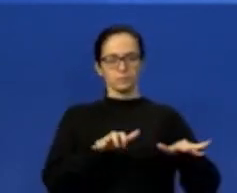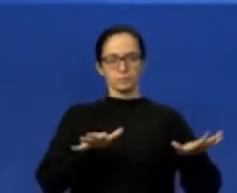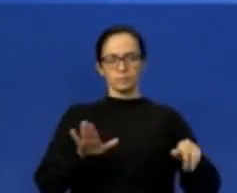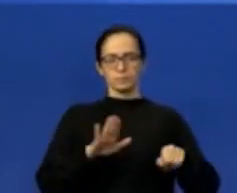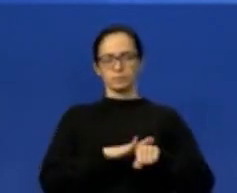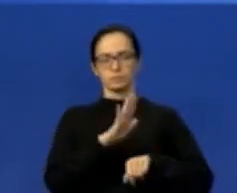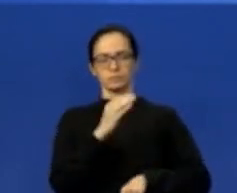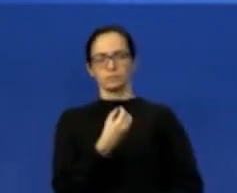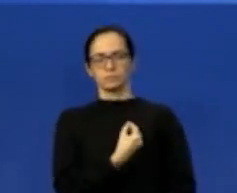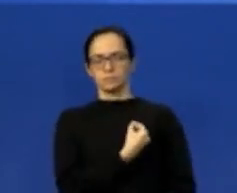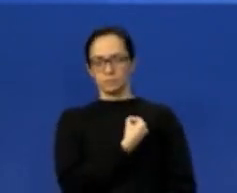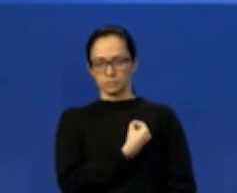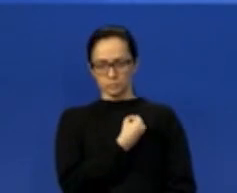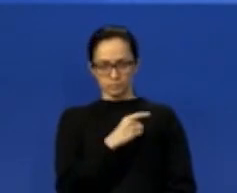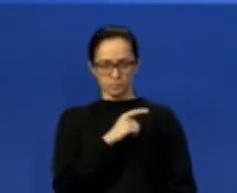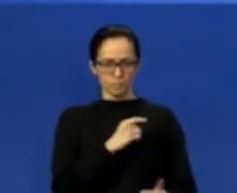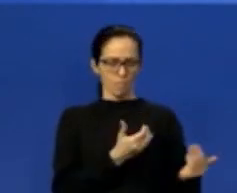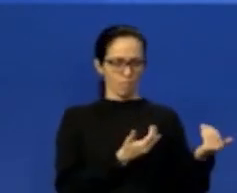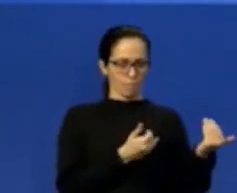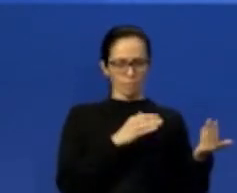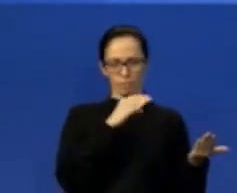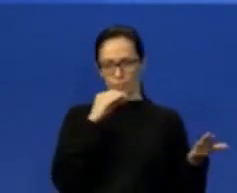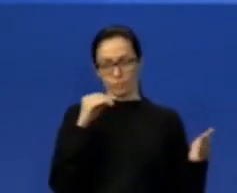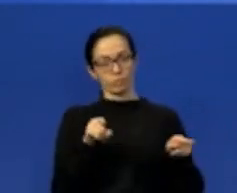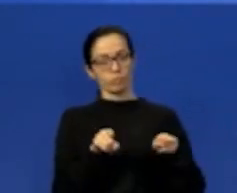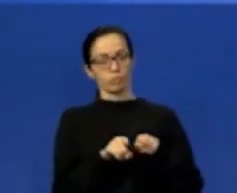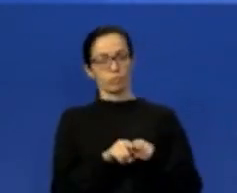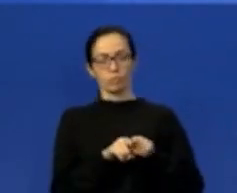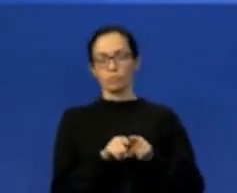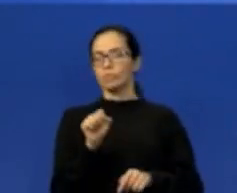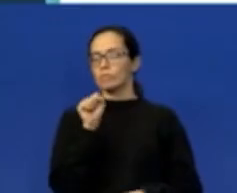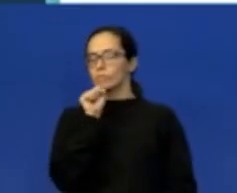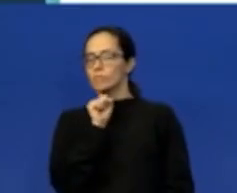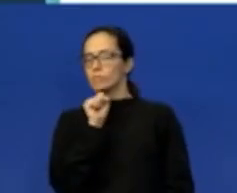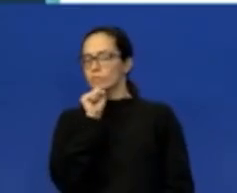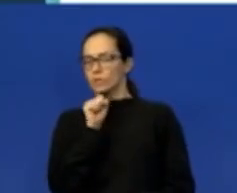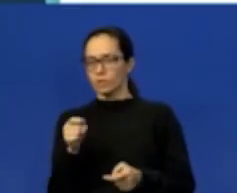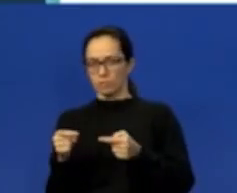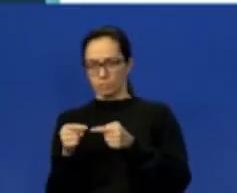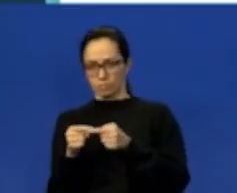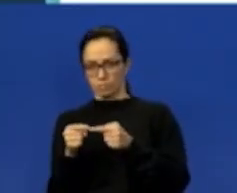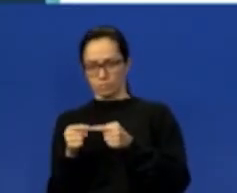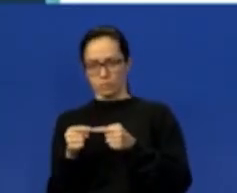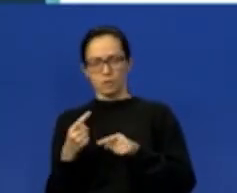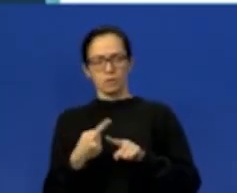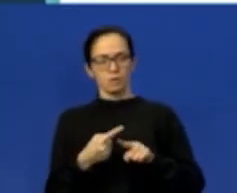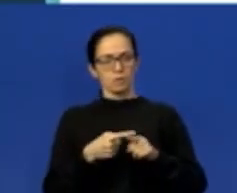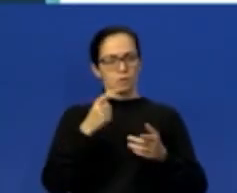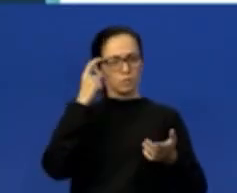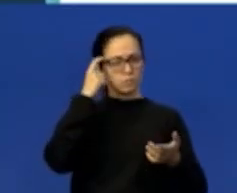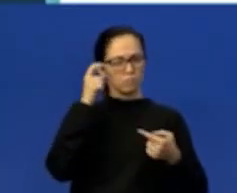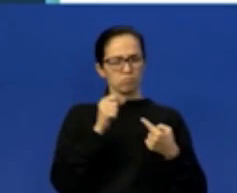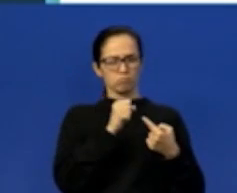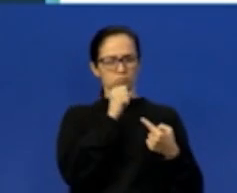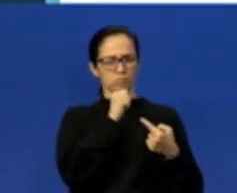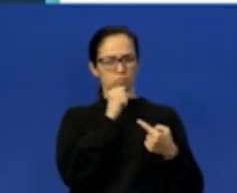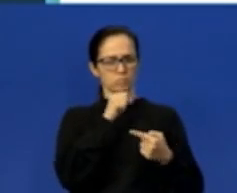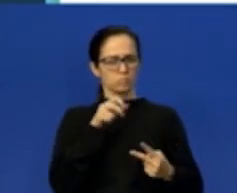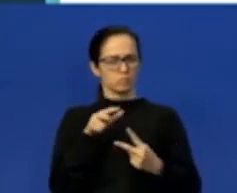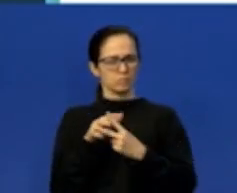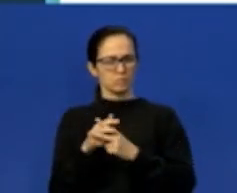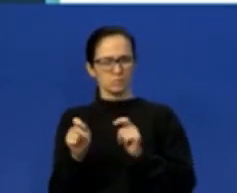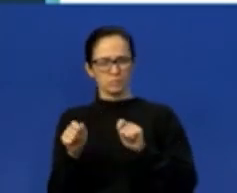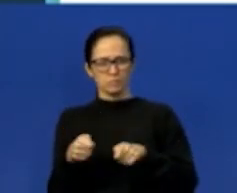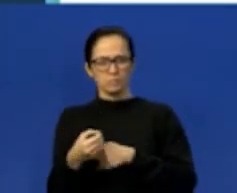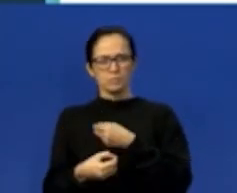vida adolescente, na vida adulta, também para idosos, né? Será que a prática de lutas é recomendada para idosos?